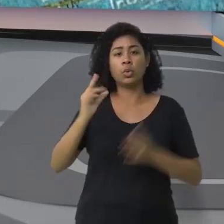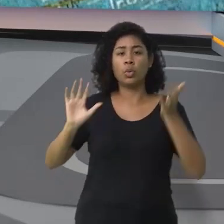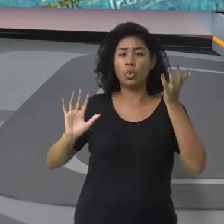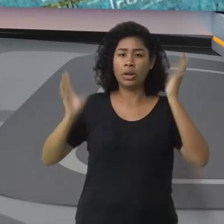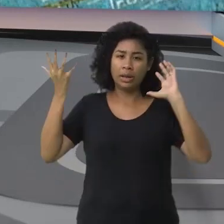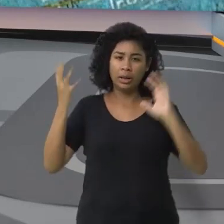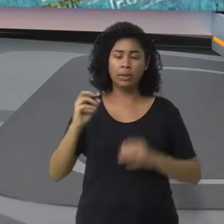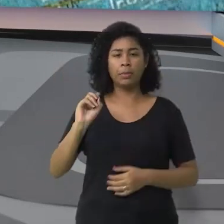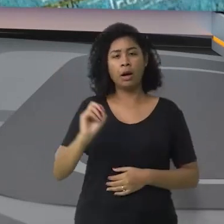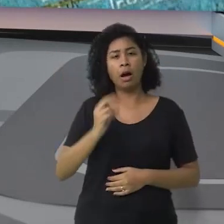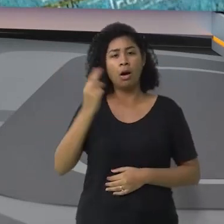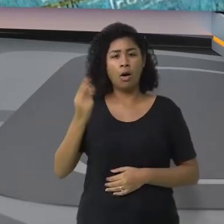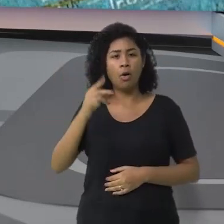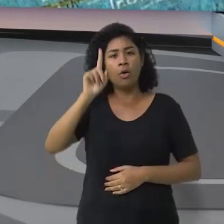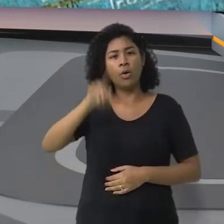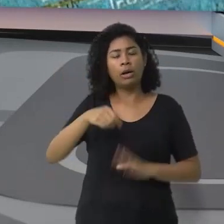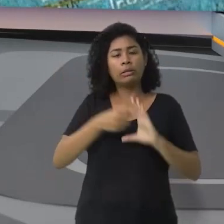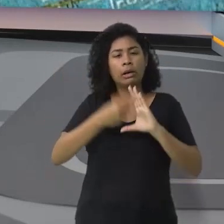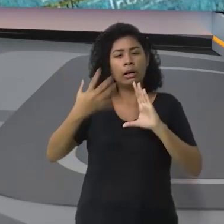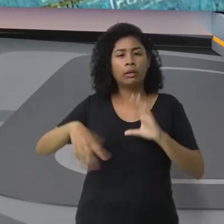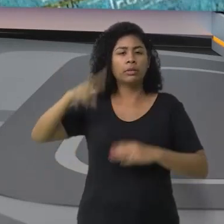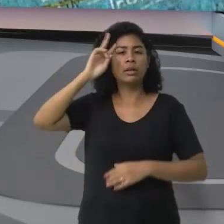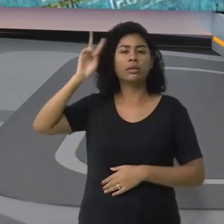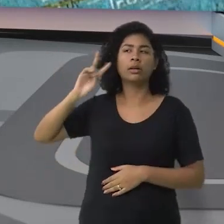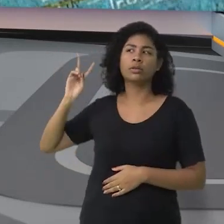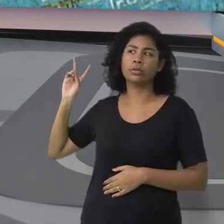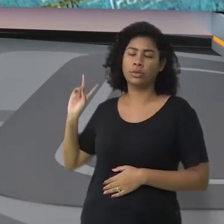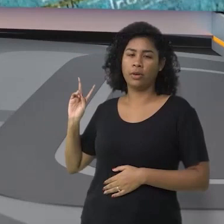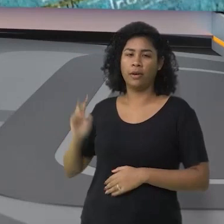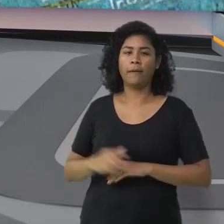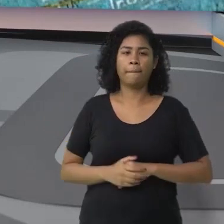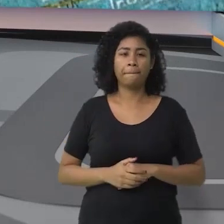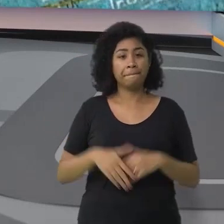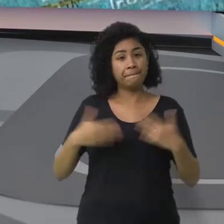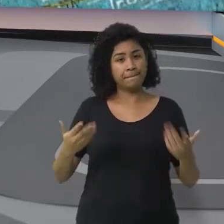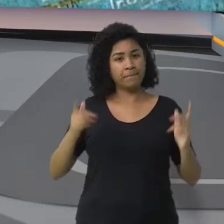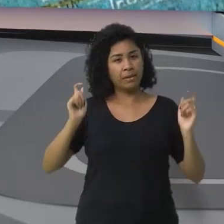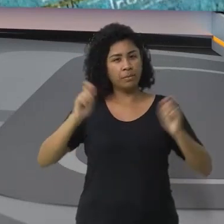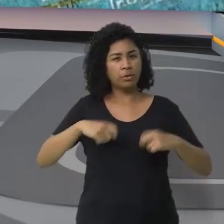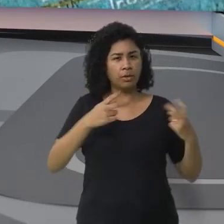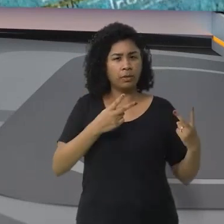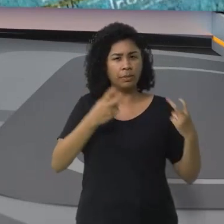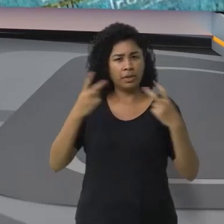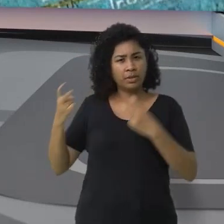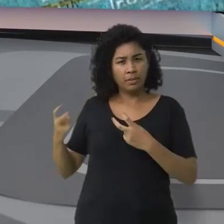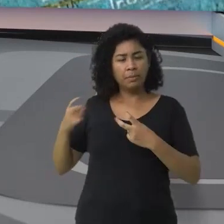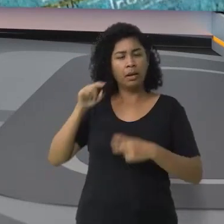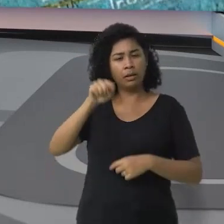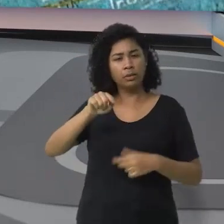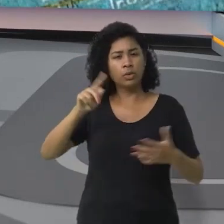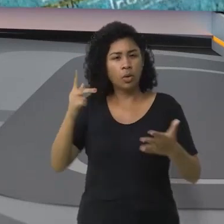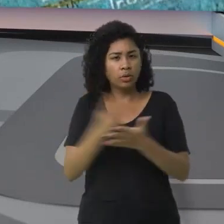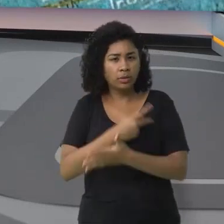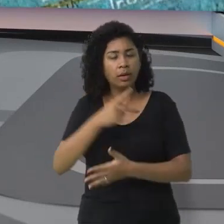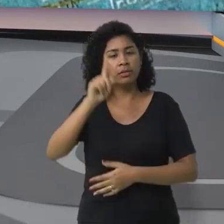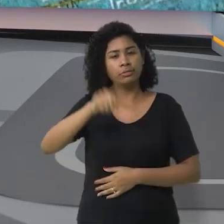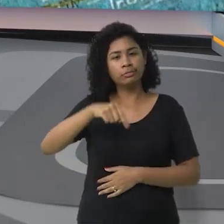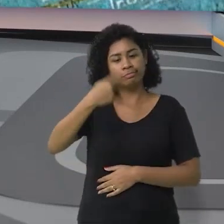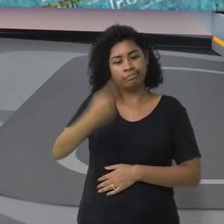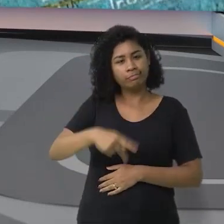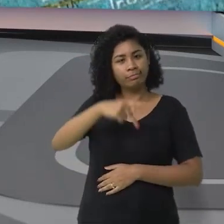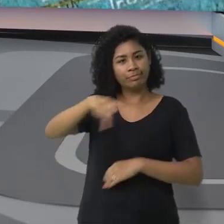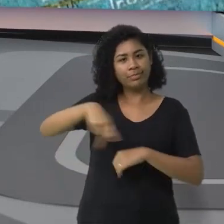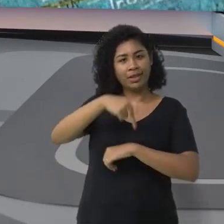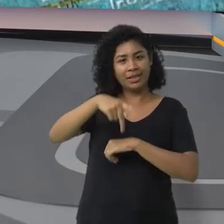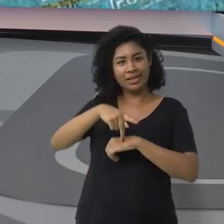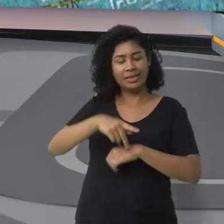climáticos, ou por até fatores históricos, né? Então, a gente verifica essa situação em relação ao nosso país,